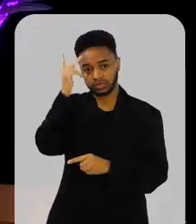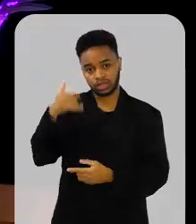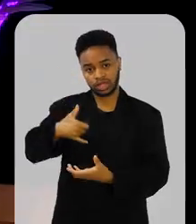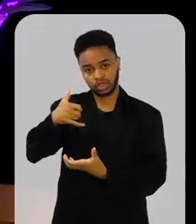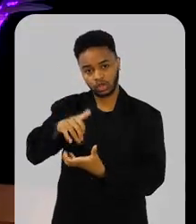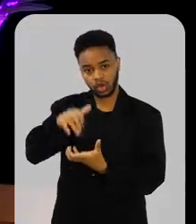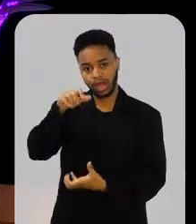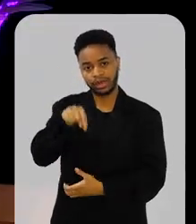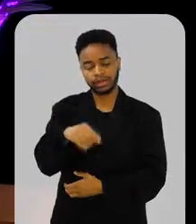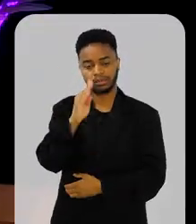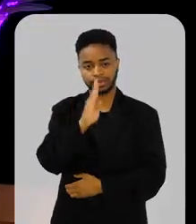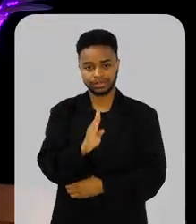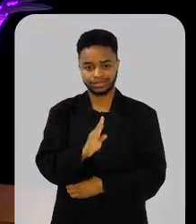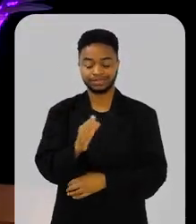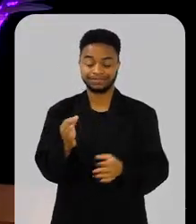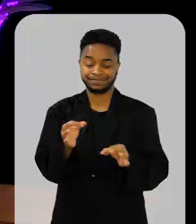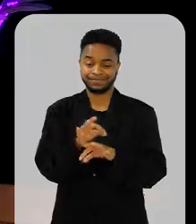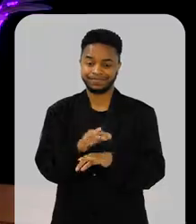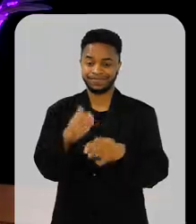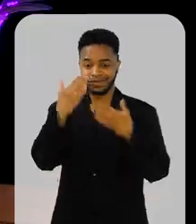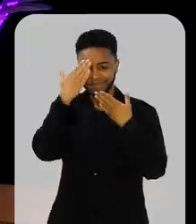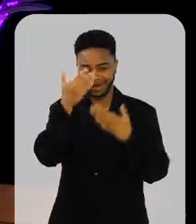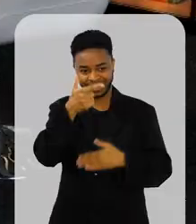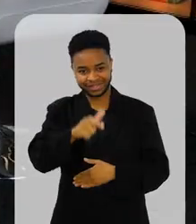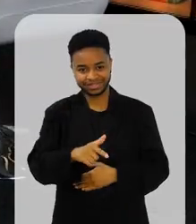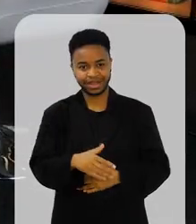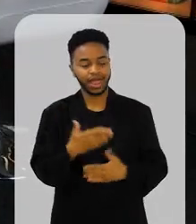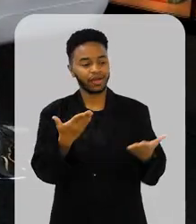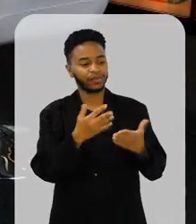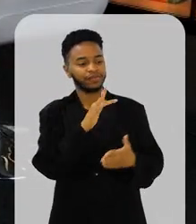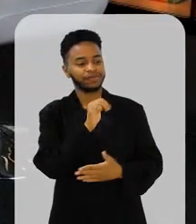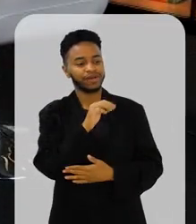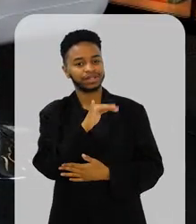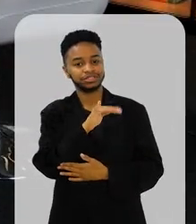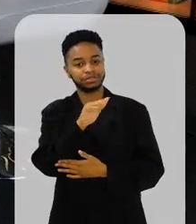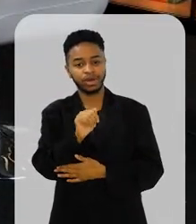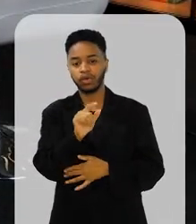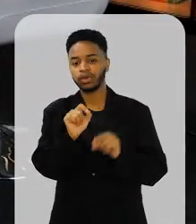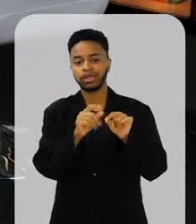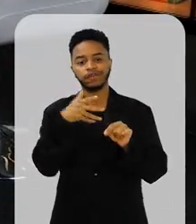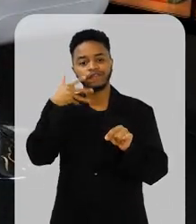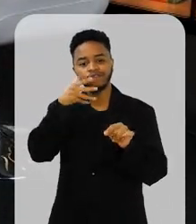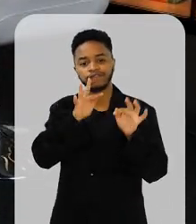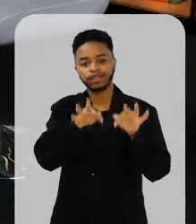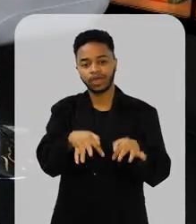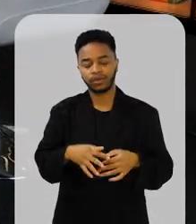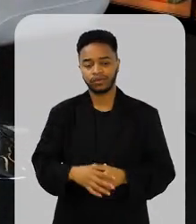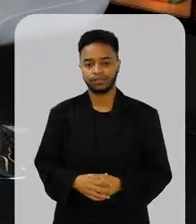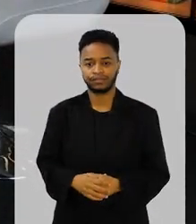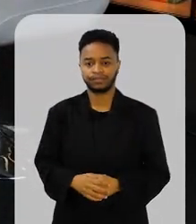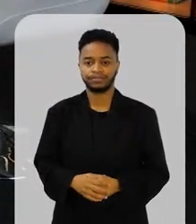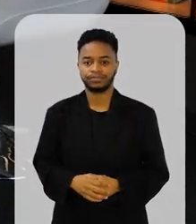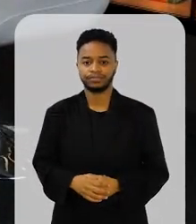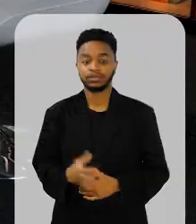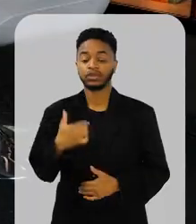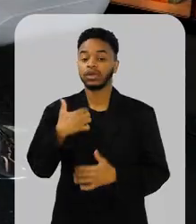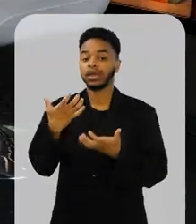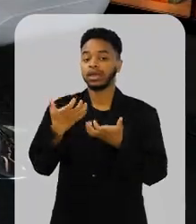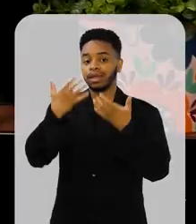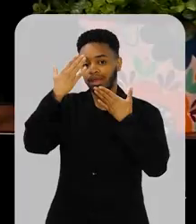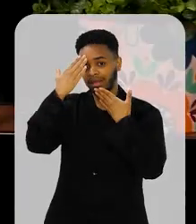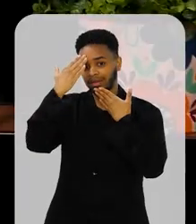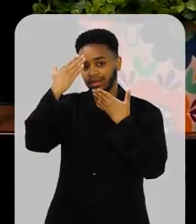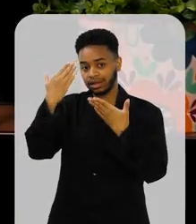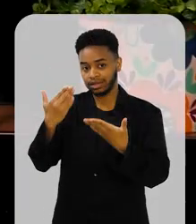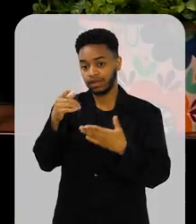no Brasil, é isso. Mais uma vez, muito obrigada. Obrigada. Doutora Fátima, as considerações finais da senhora, por gentileza.